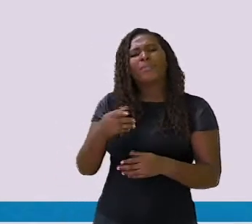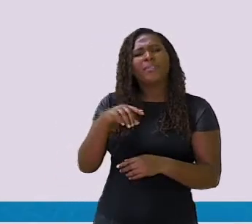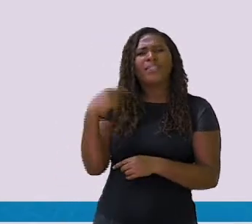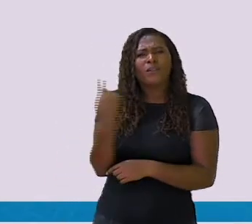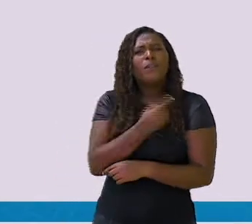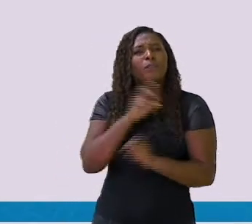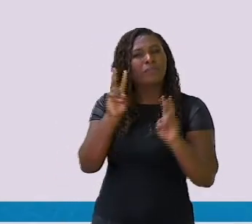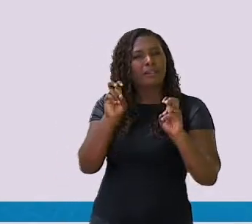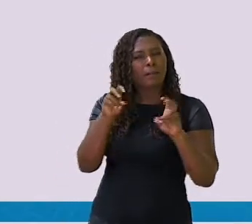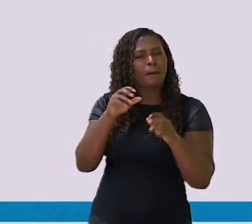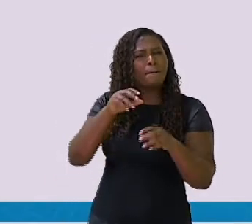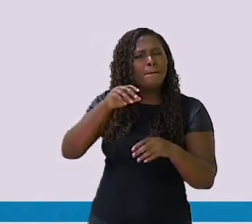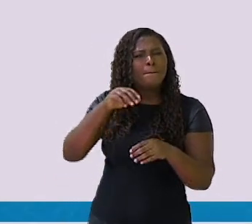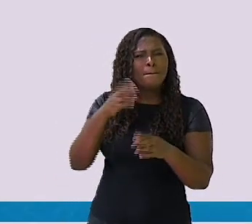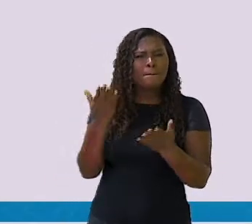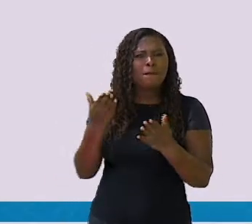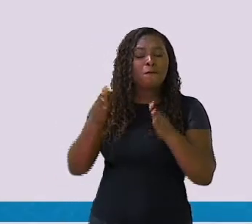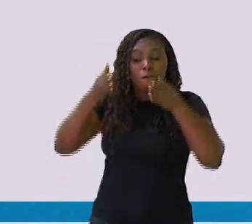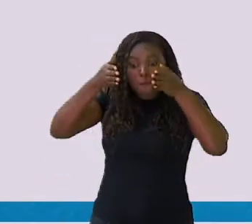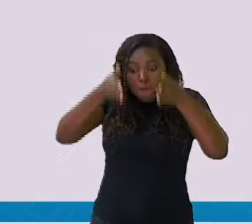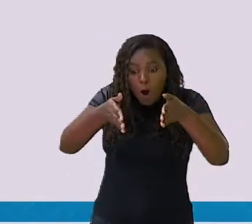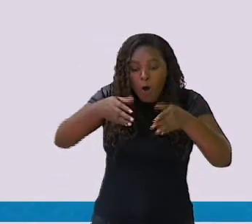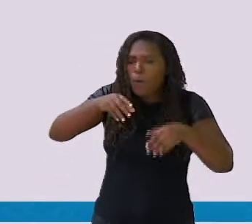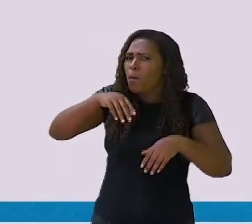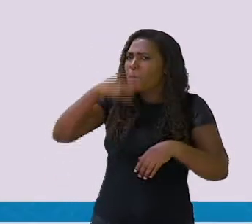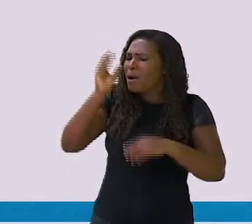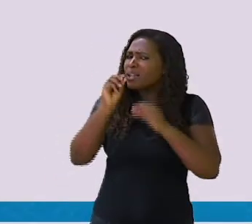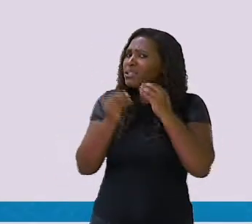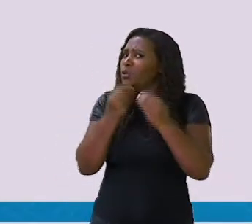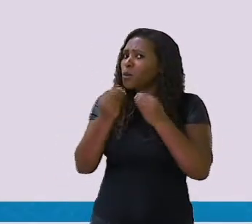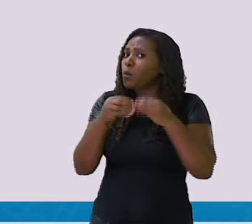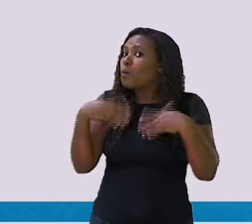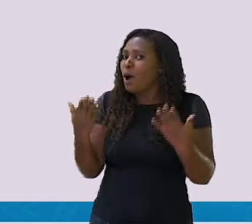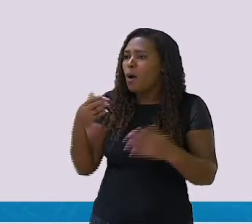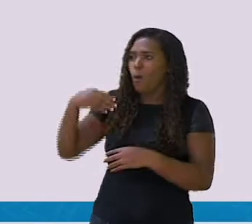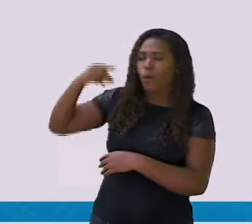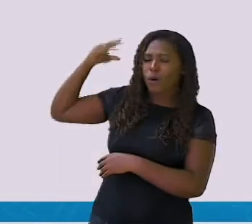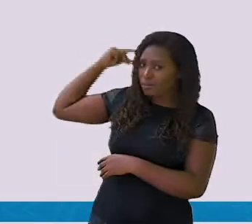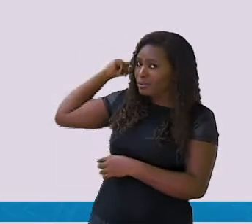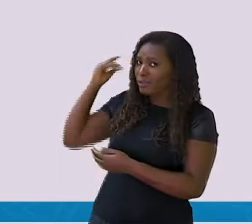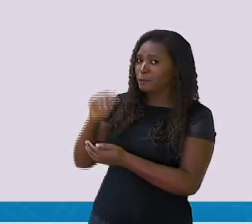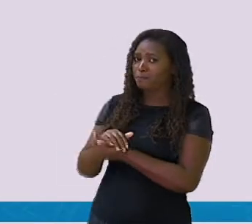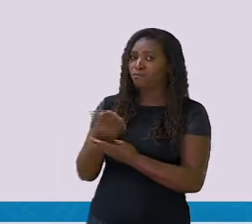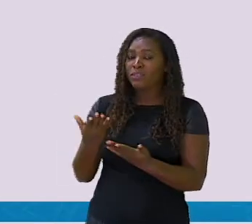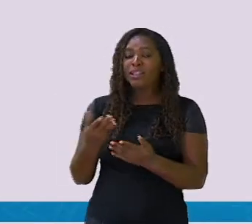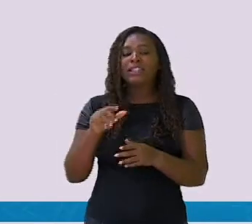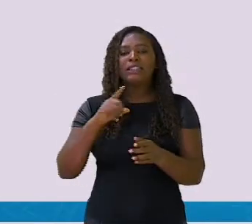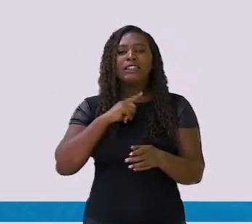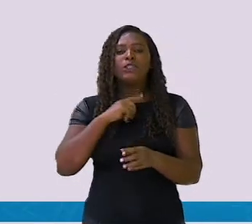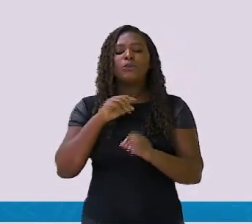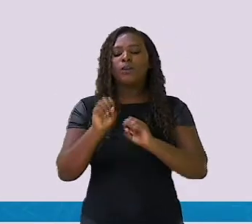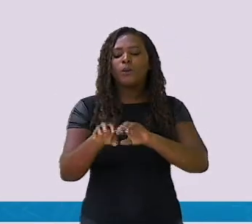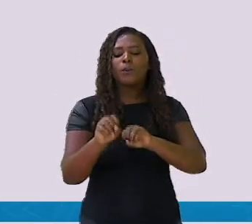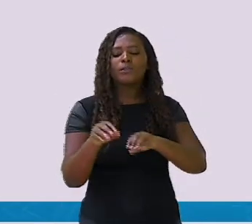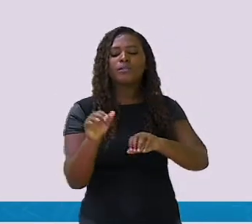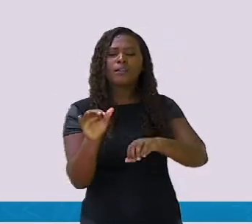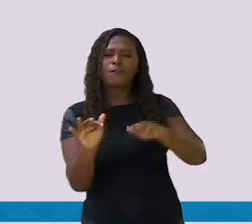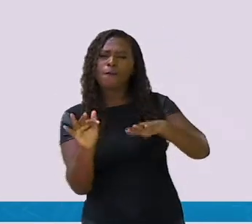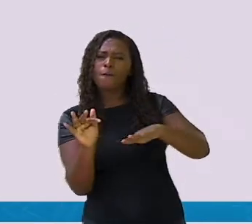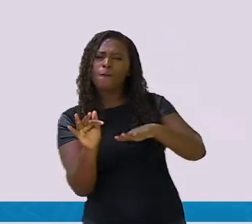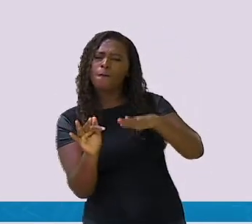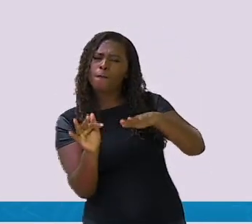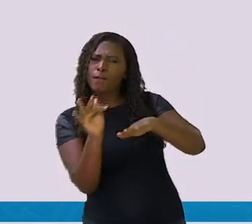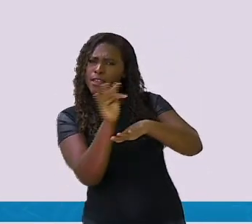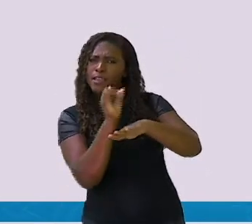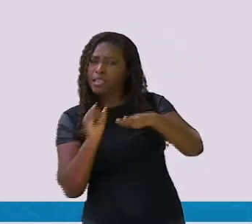A educação nas comunidades primitivas era um ensino informal, perdão. O que isso quer dizer? Lá